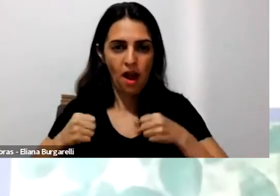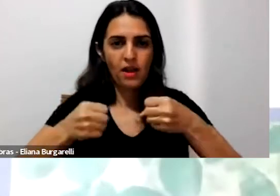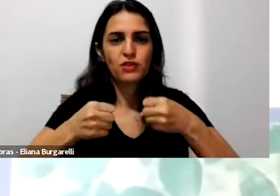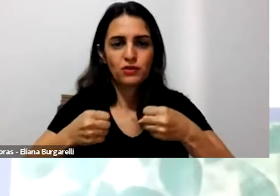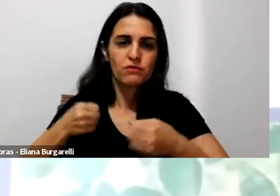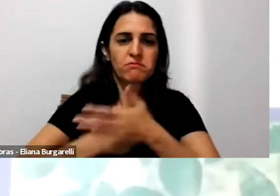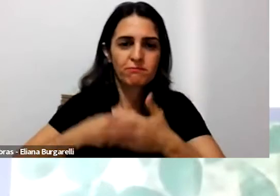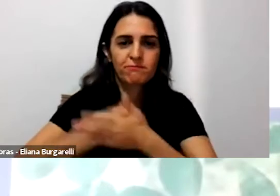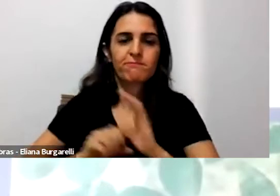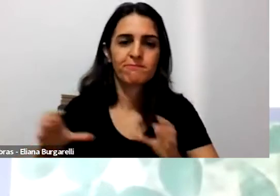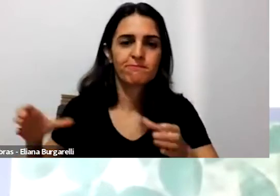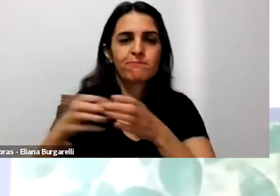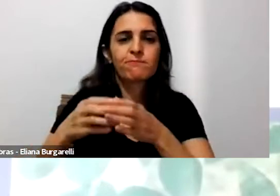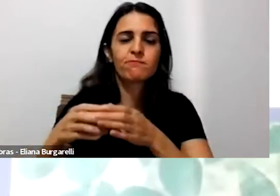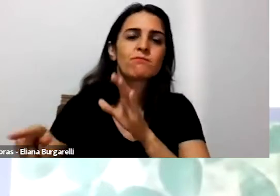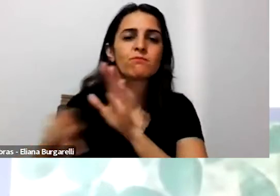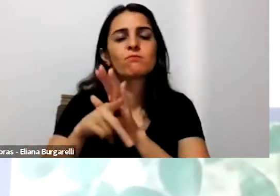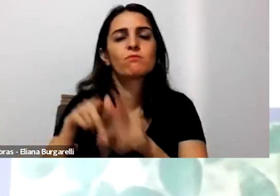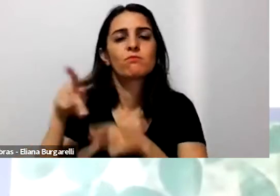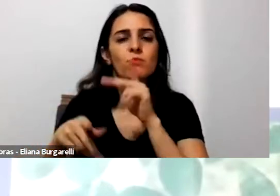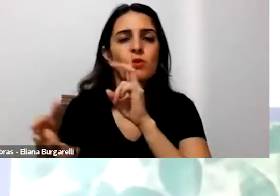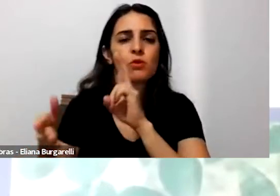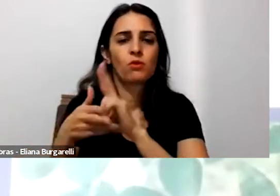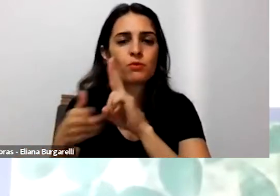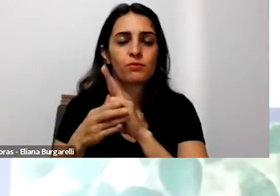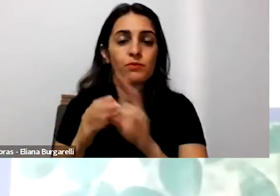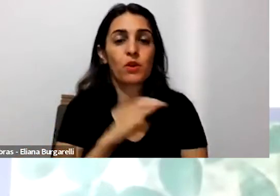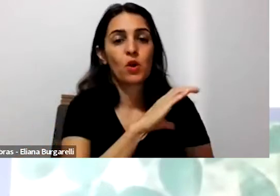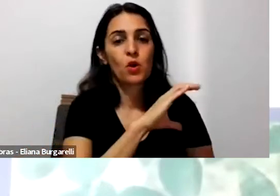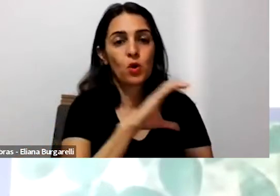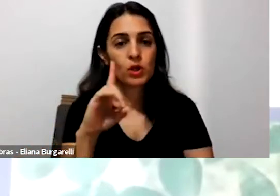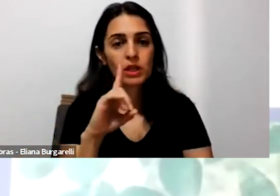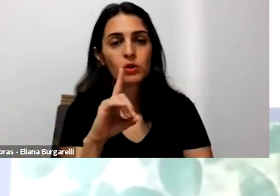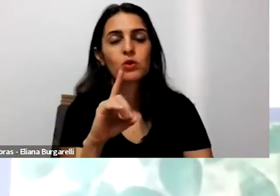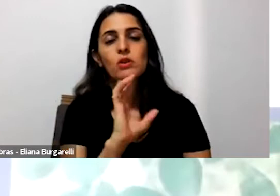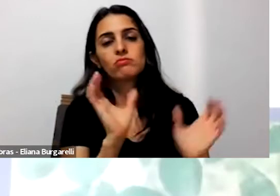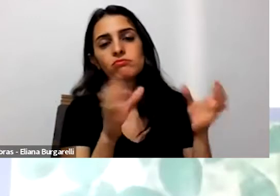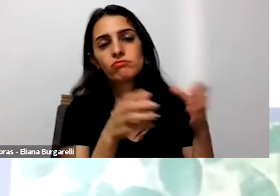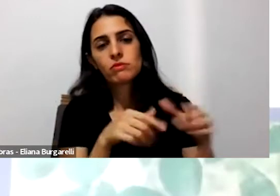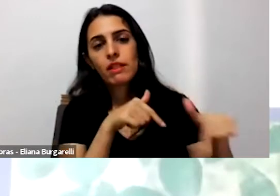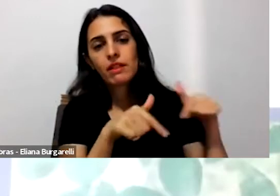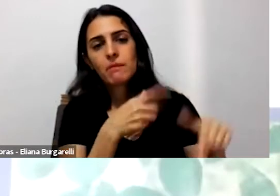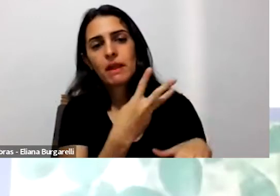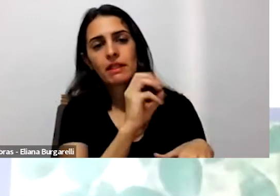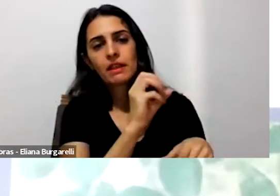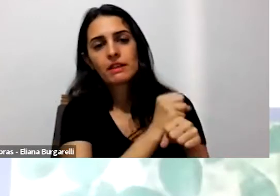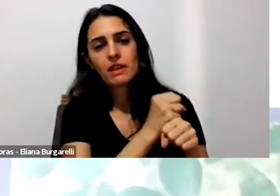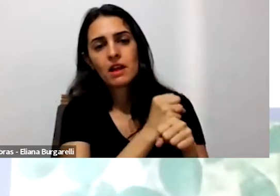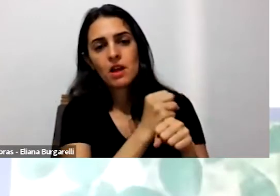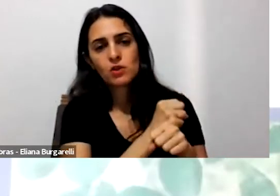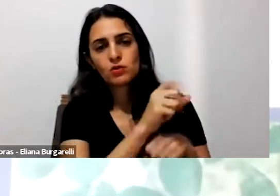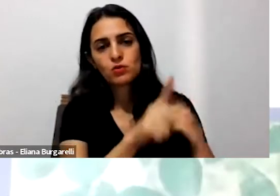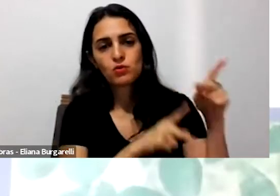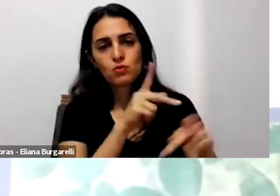Suruí e coordenadora da Canindé, uma organização que trabalha há 30 anos com os povos indígenas aqui no estado